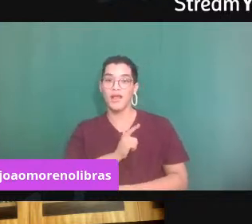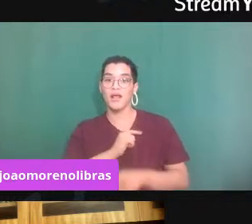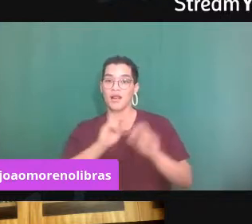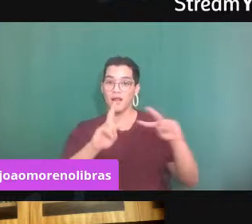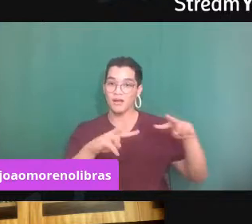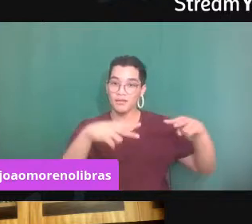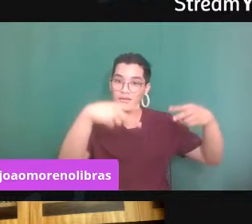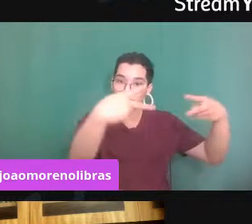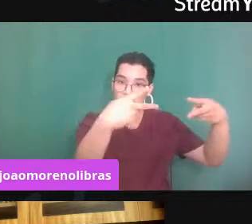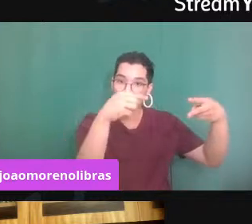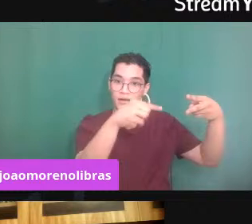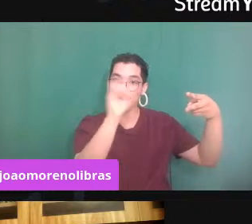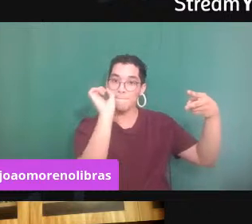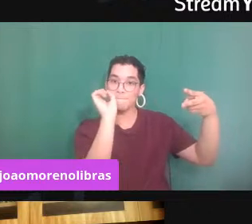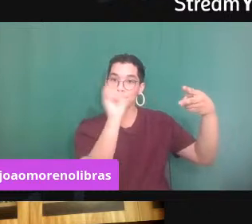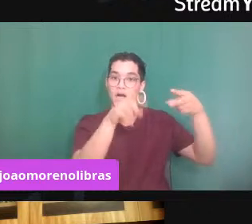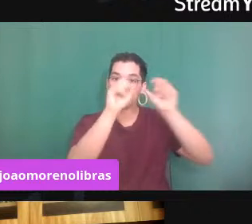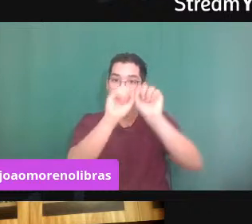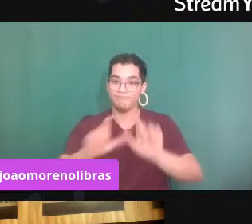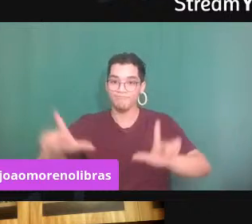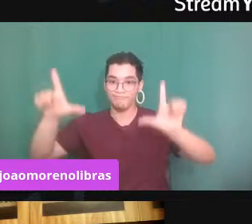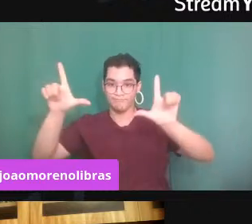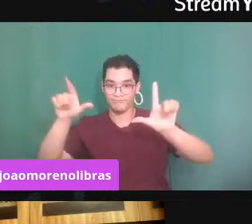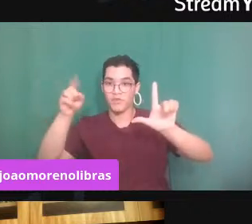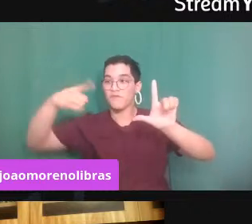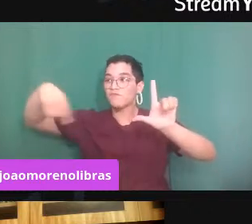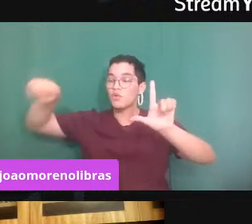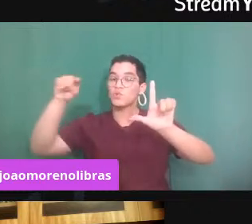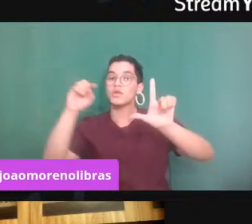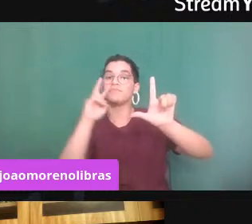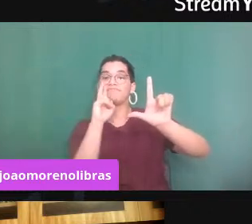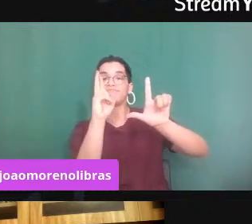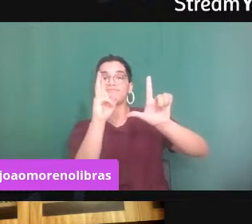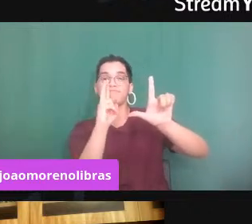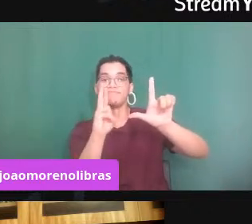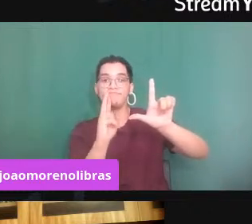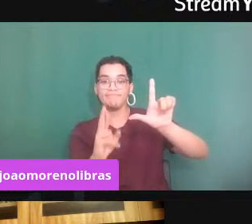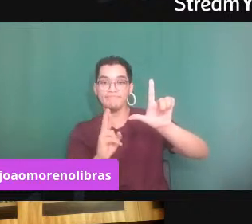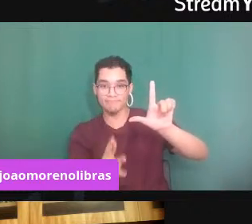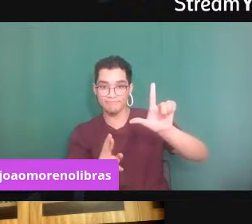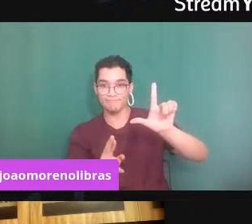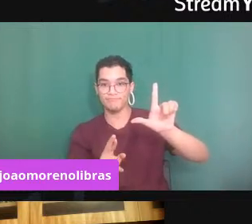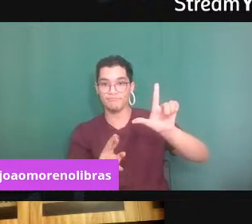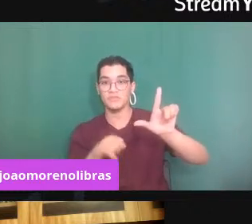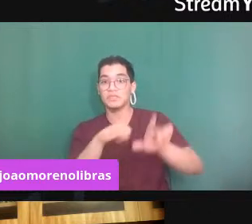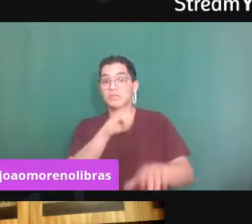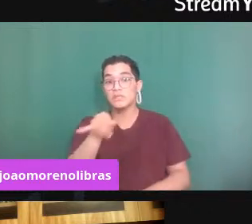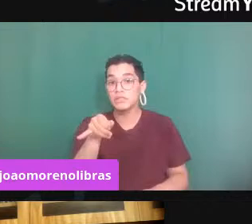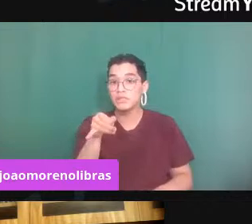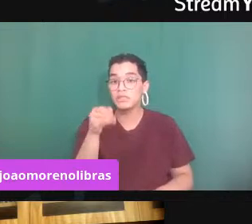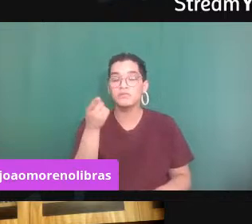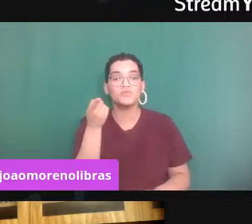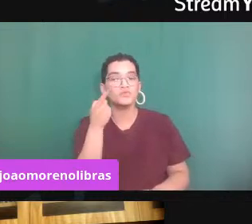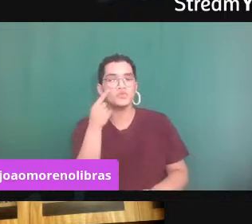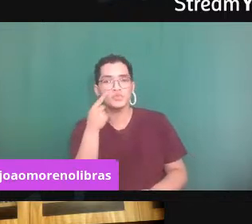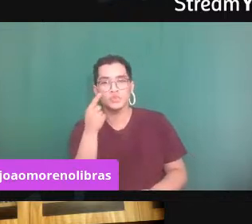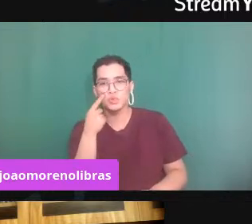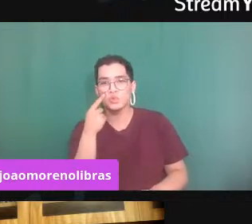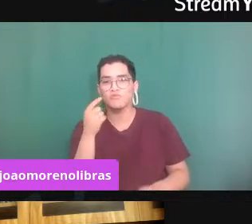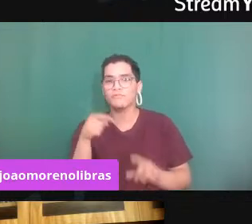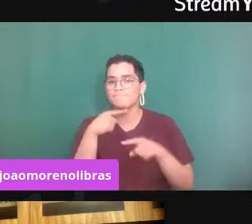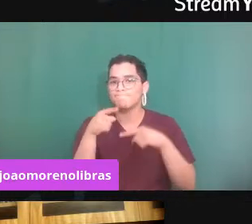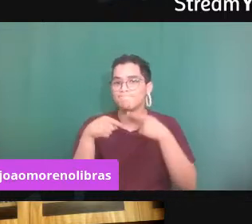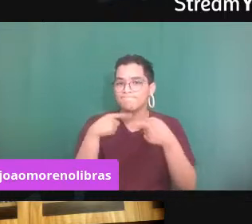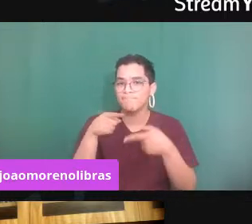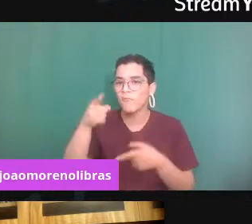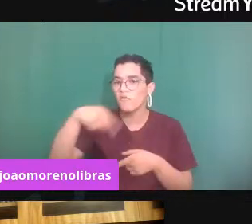formulário de frequência. E as dúvidas e comentários, sobre a palestra de hoje podem ser